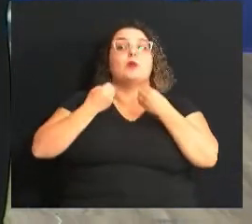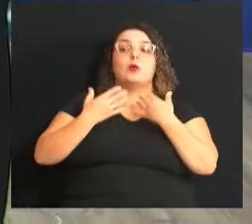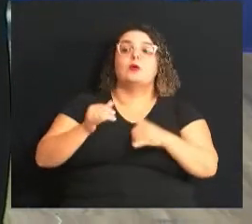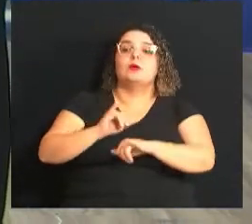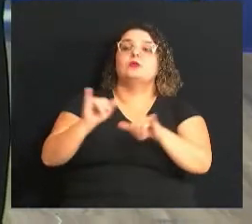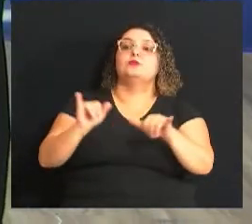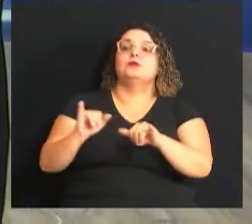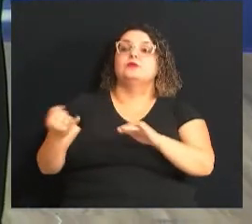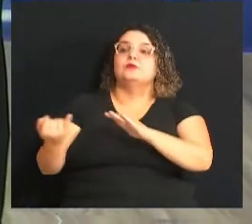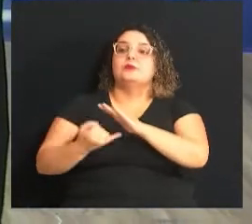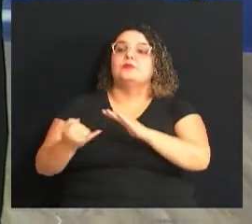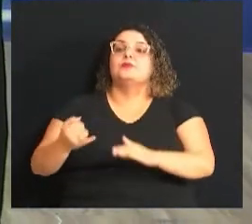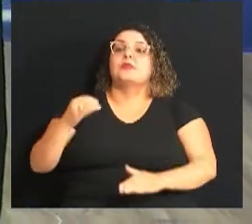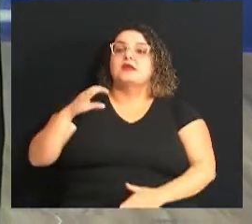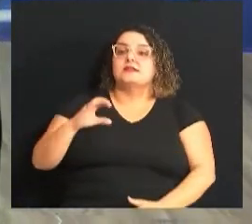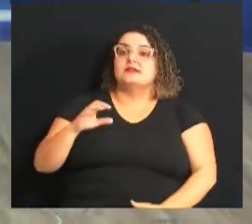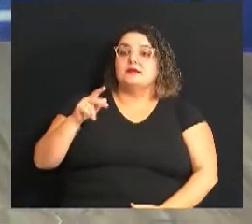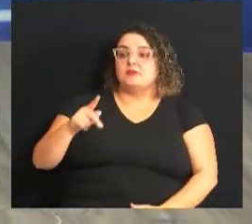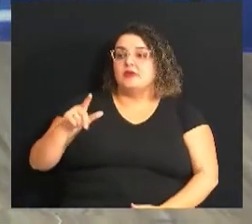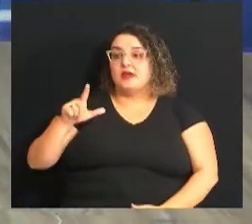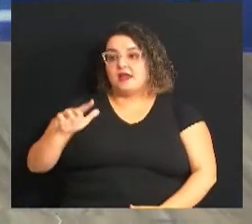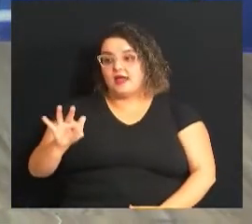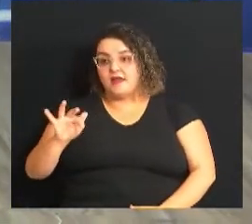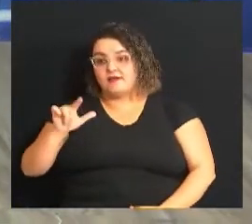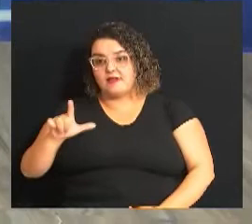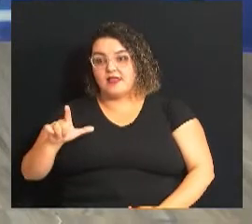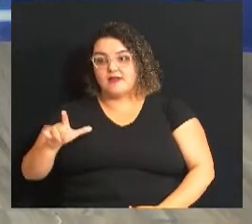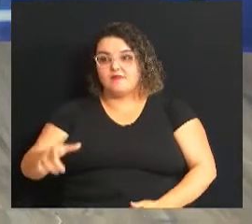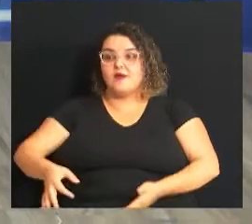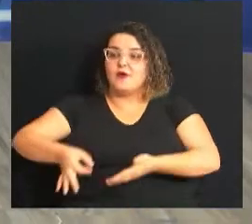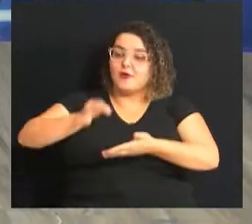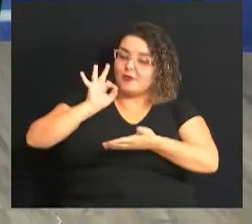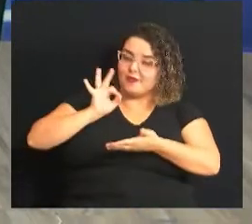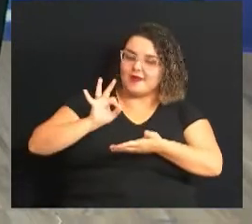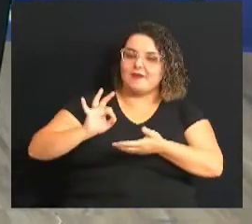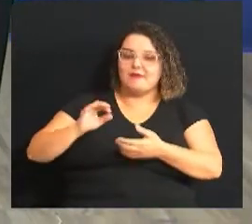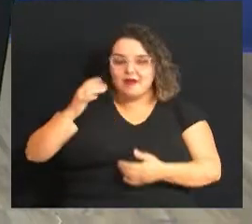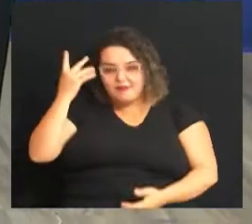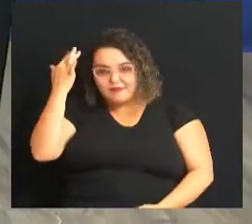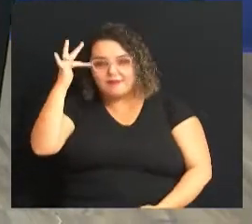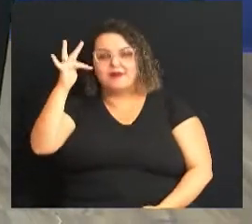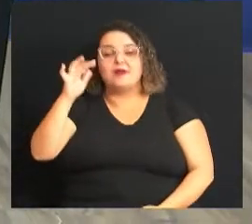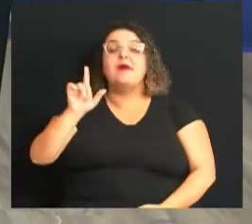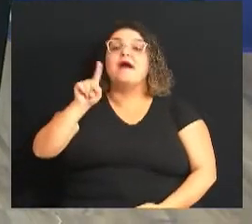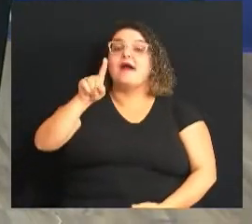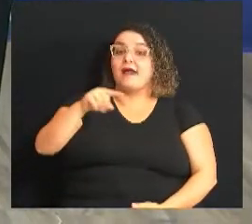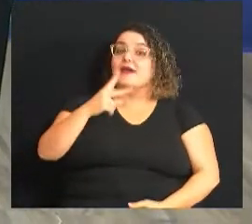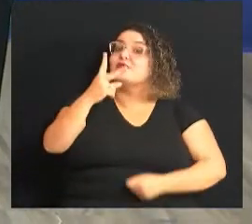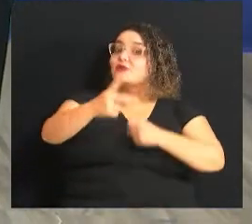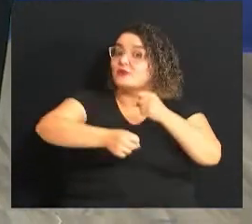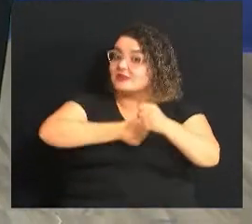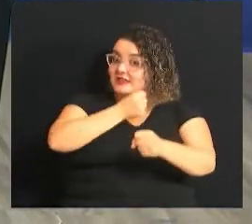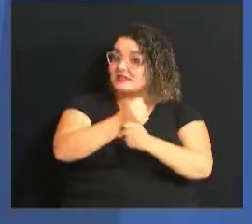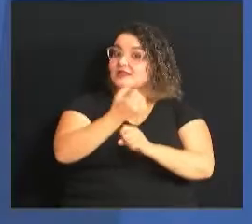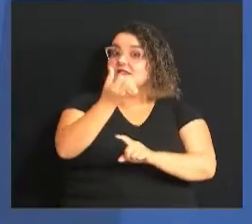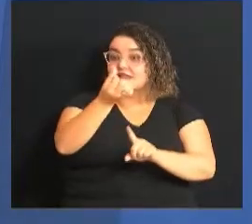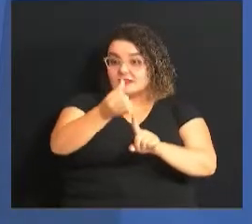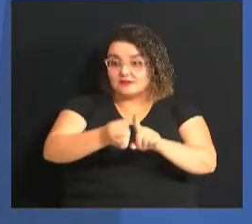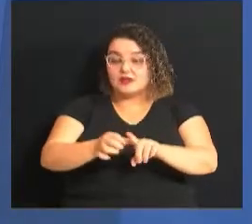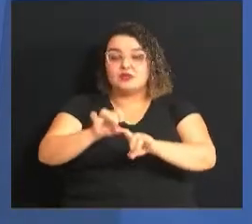Instituto CPFL retoma o Café Filosófico. Isso mesmo, após 2 anos e meio de programas